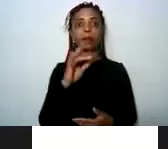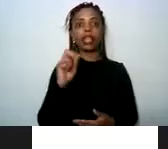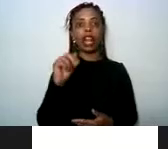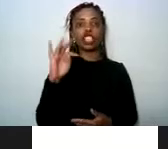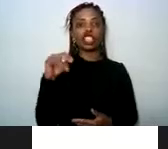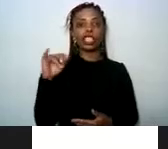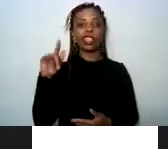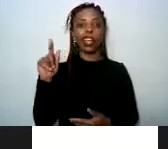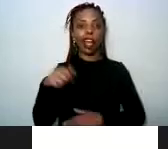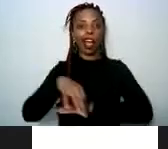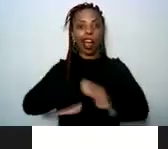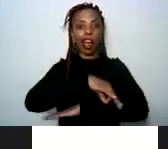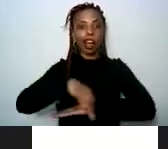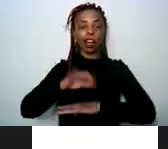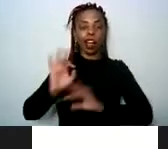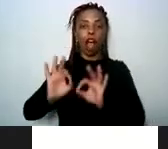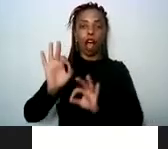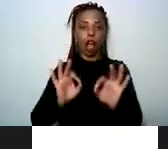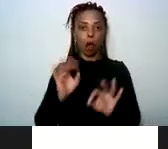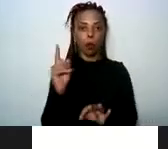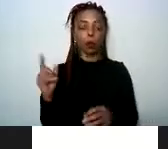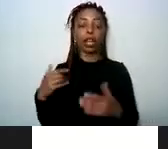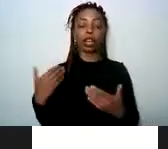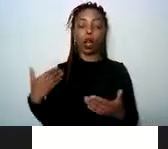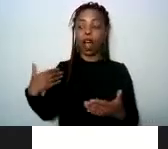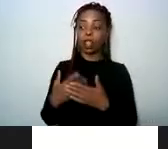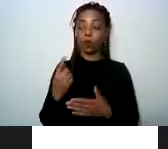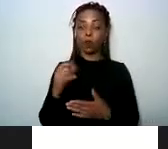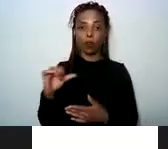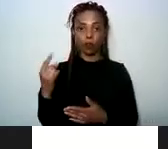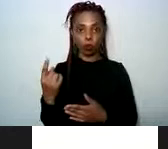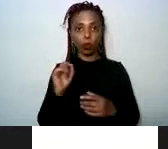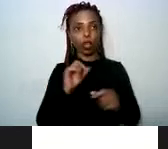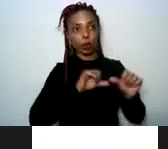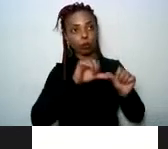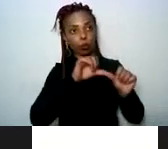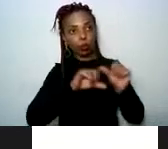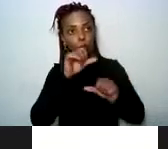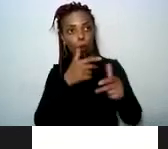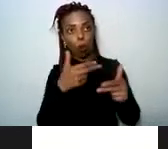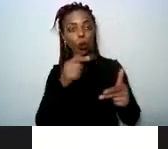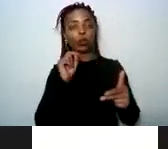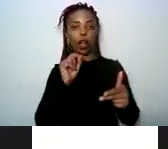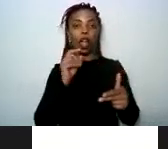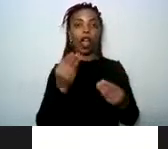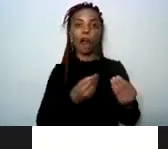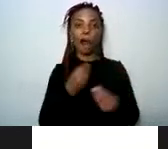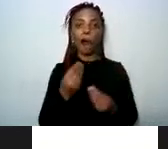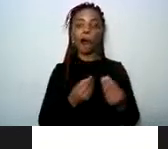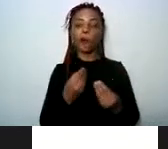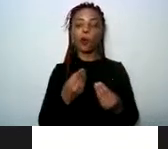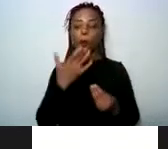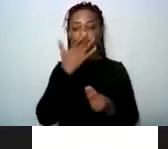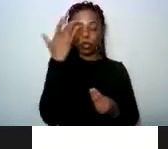intervenções até 1991 se pautaram muito na questão de uso dos funcionários e do público